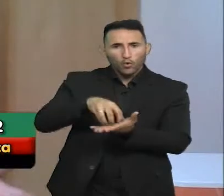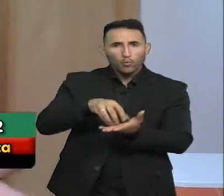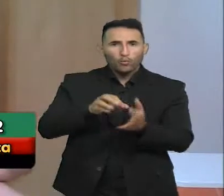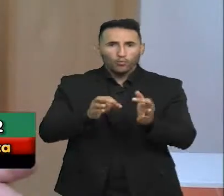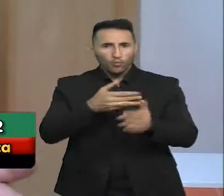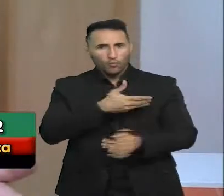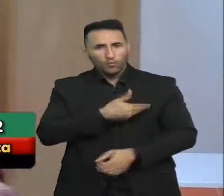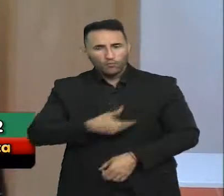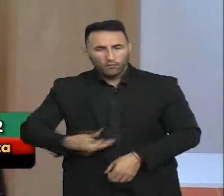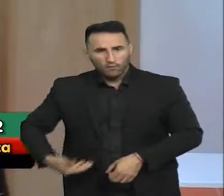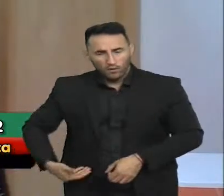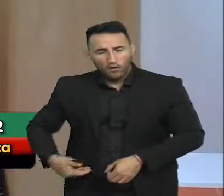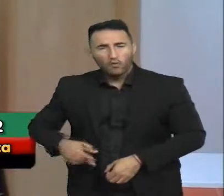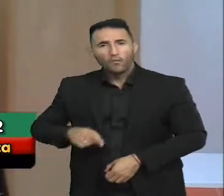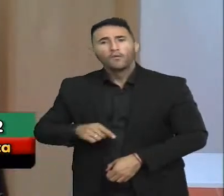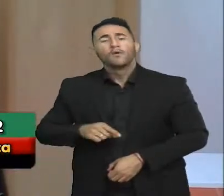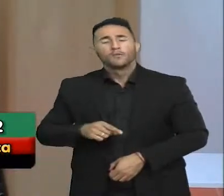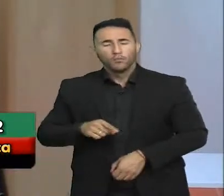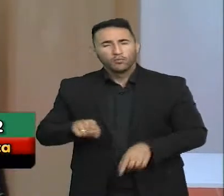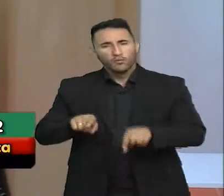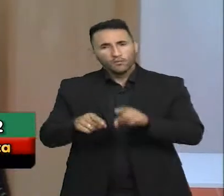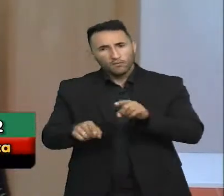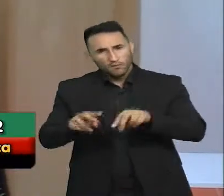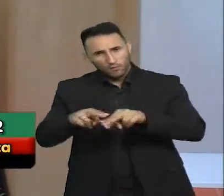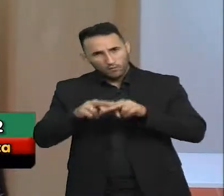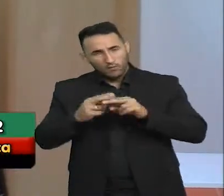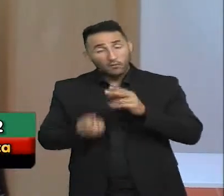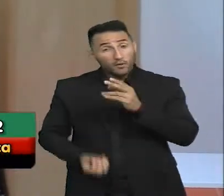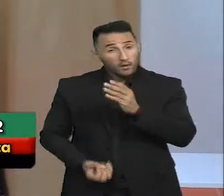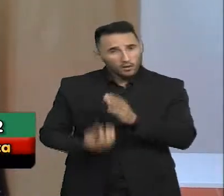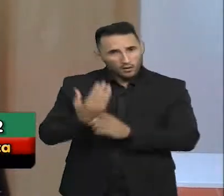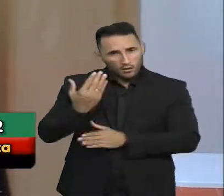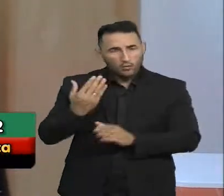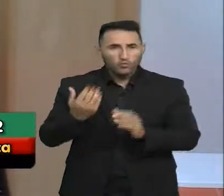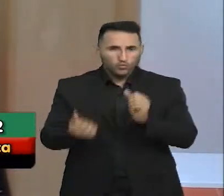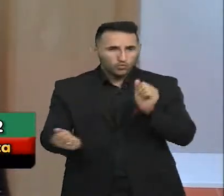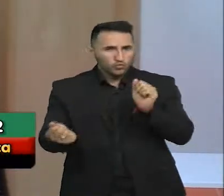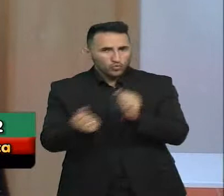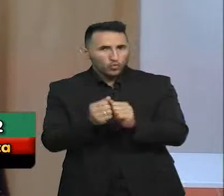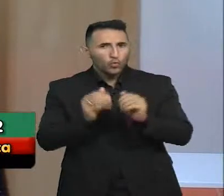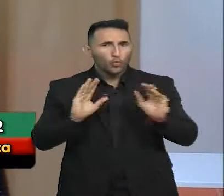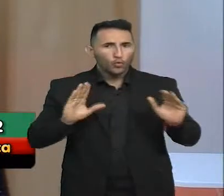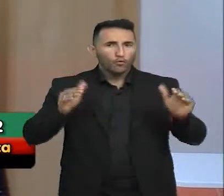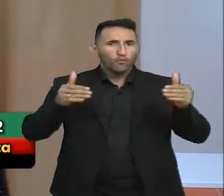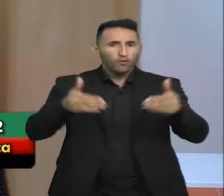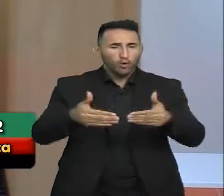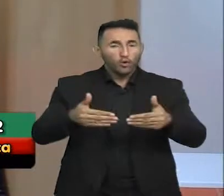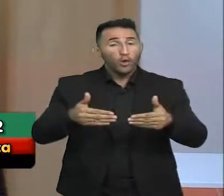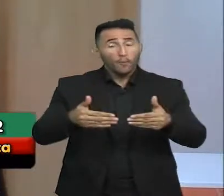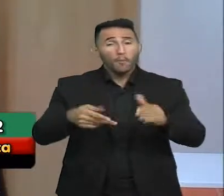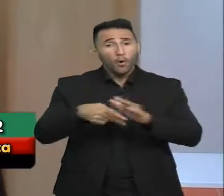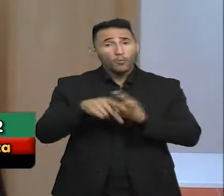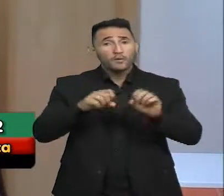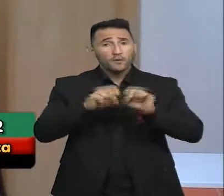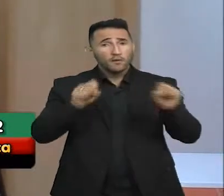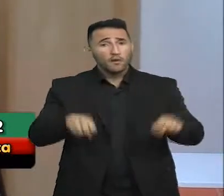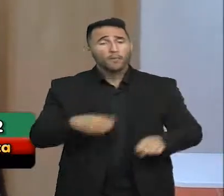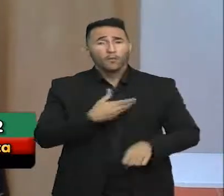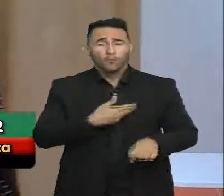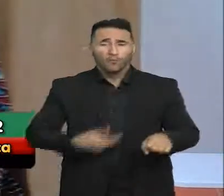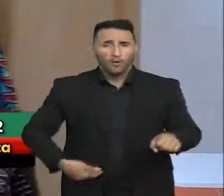Salem Bechara. Nós estamos criando, né? Então, através do fórum, nós somos um equipamento que vai fazer a